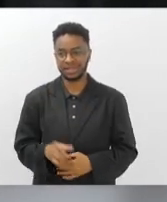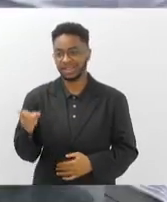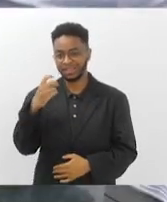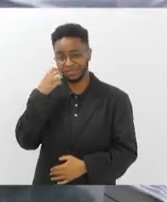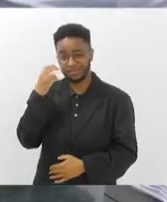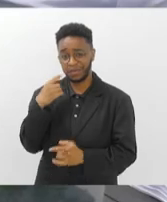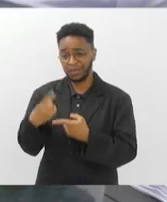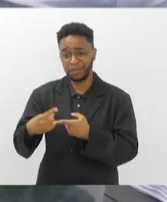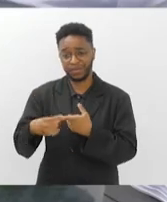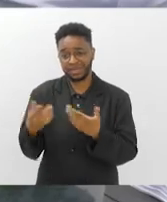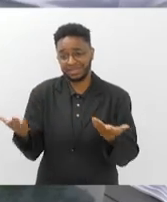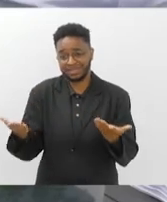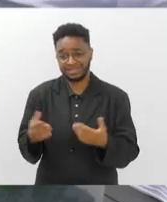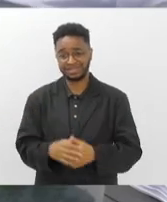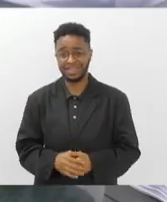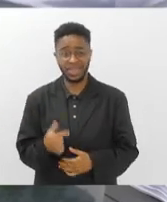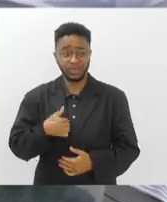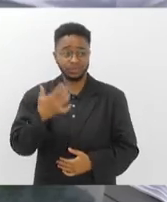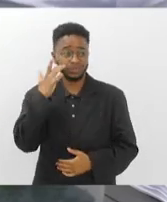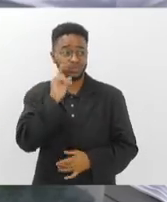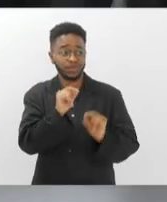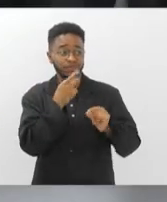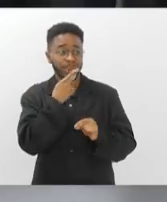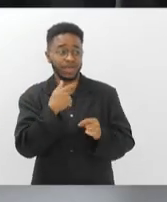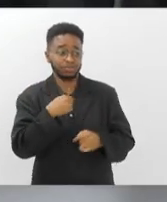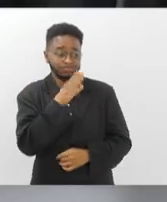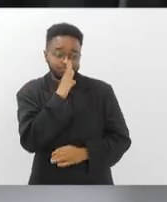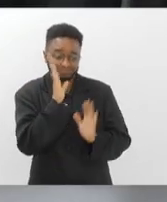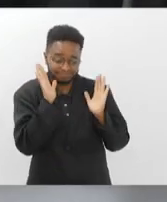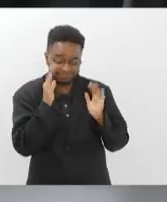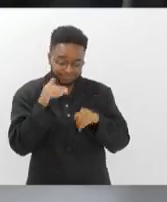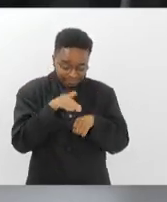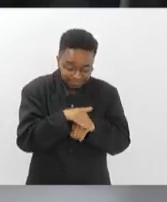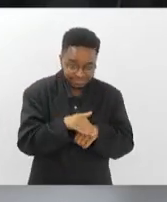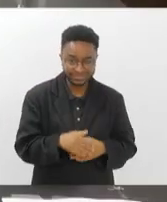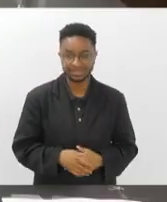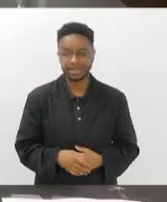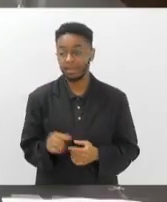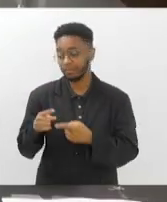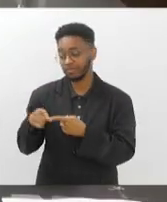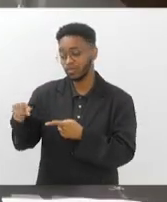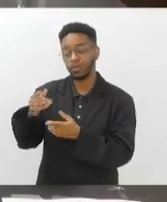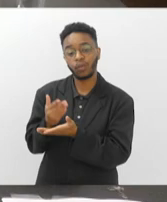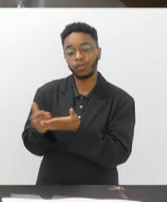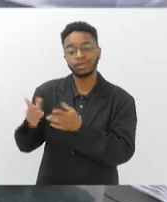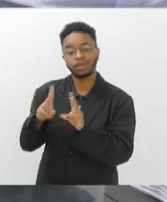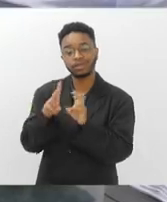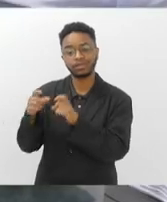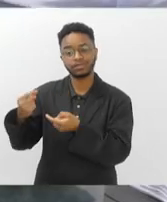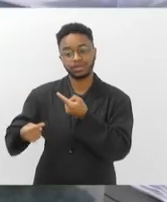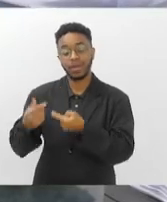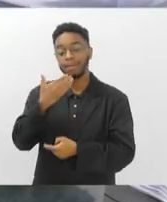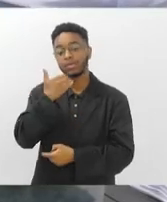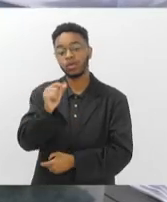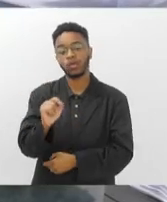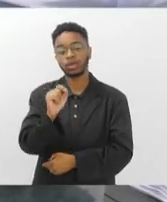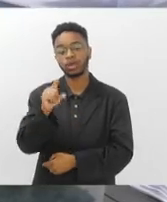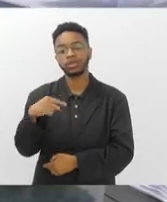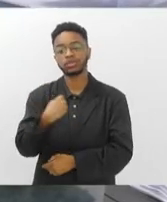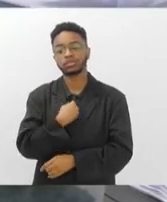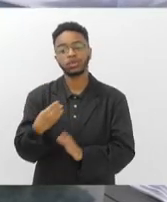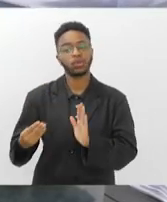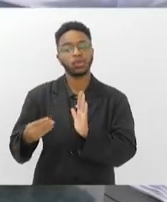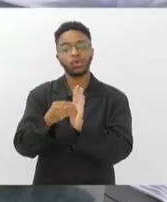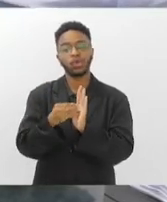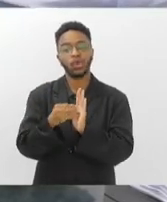Está tão tímido nesse tema. Eu não sei mais o que falar. Vossa Excelência, que Vossa Excelência está começando nesse assunto. Melhor do que isso, só a gente botar um